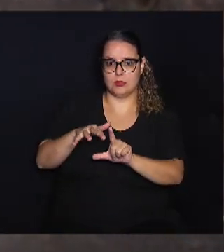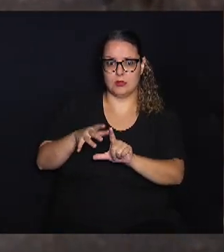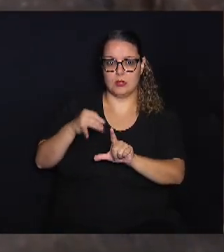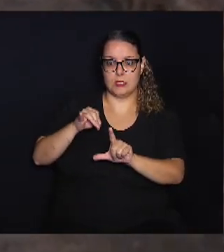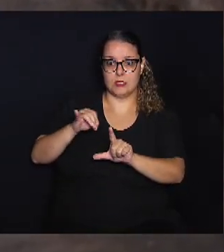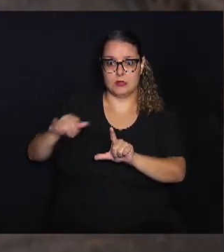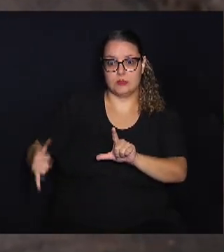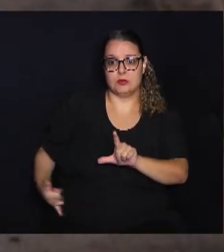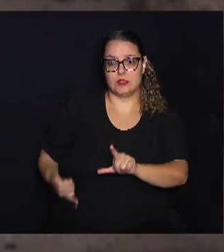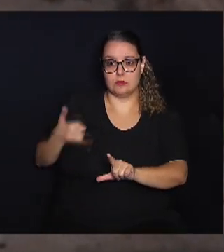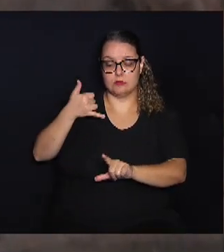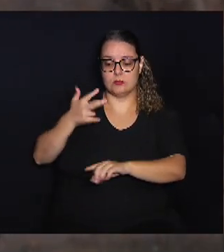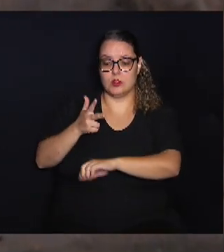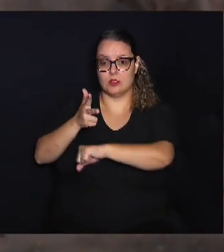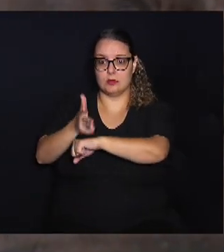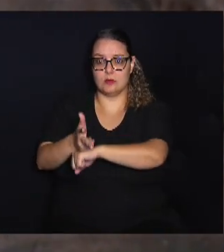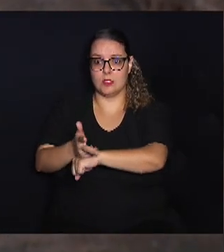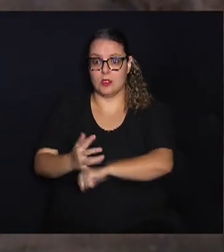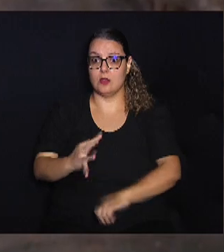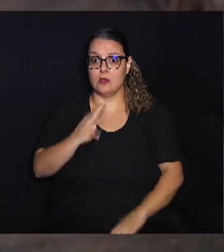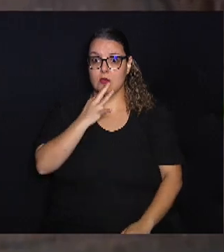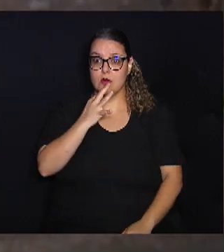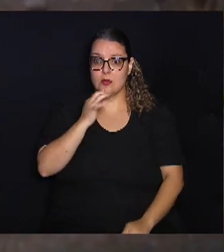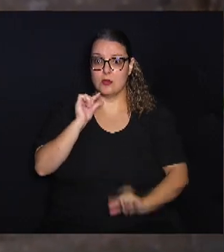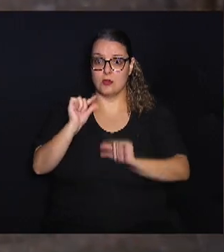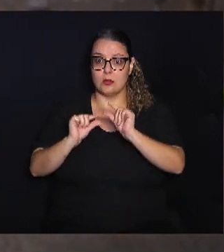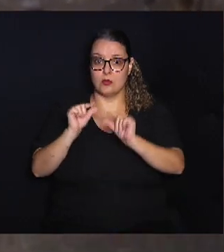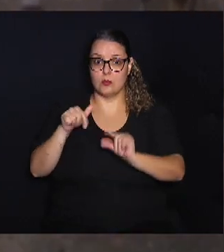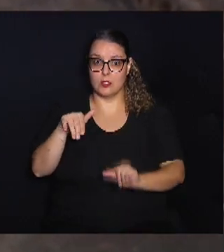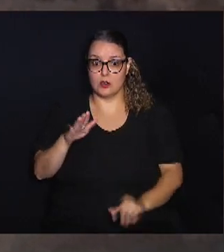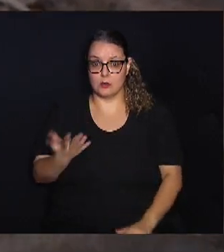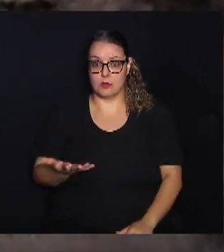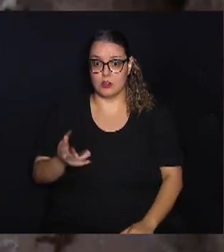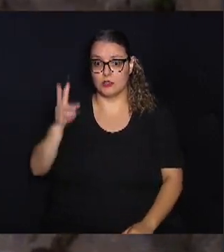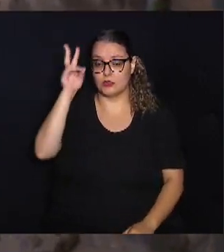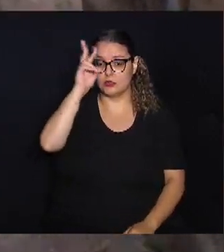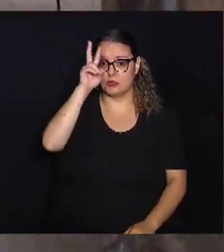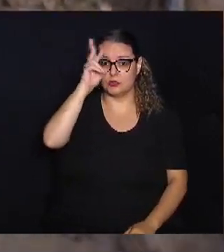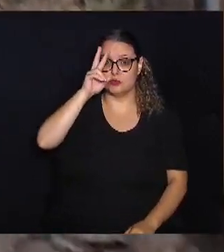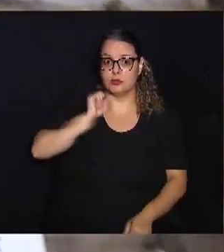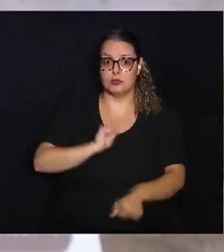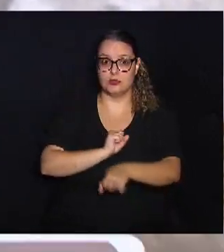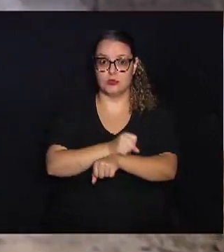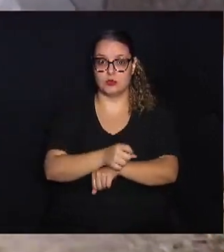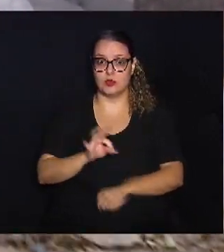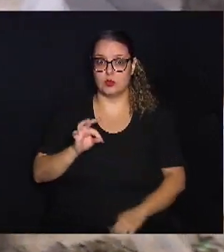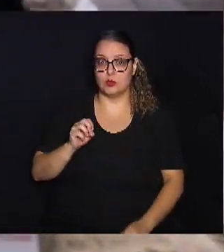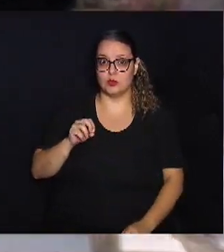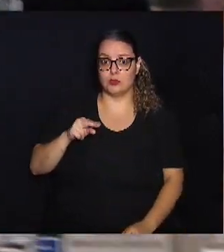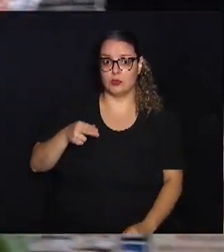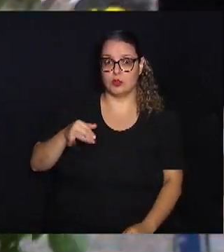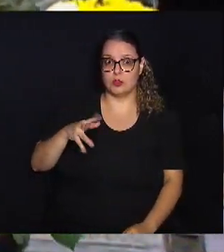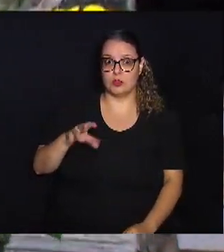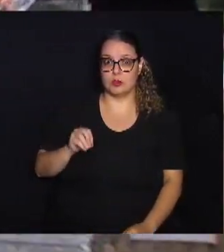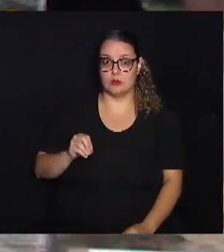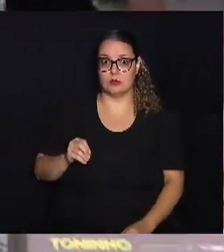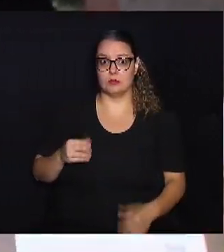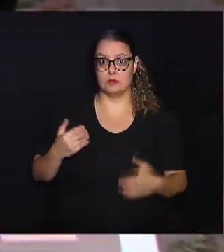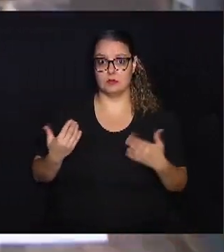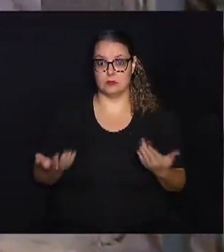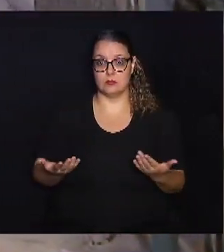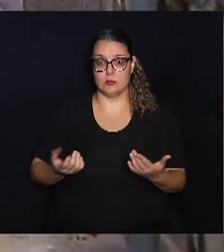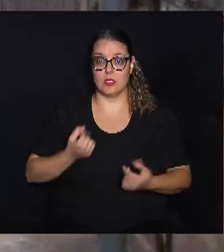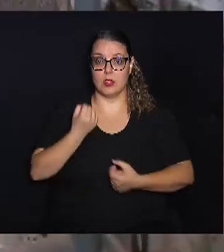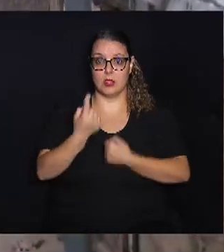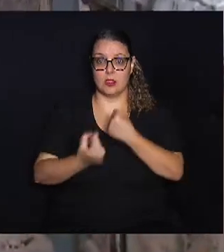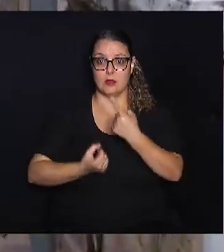o seu celular, você vai conhecer um pouquinho mais sobre a história do escravo Toninho. E